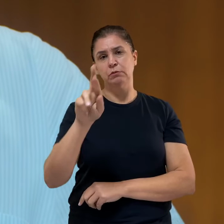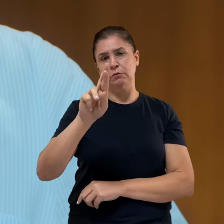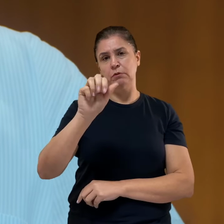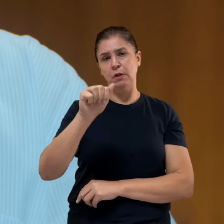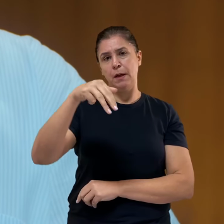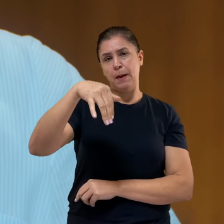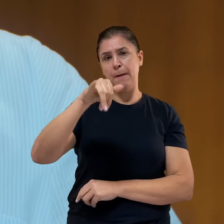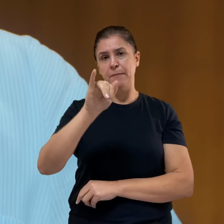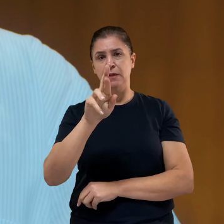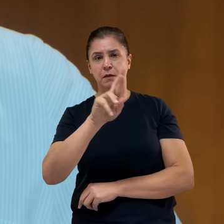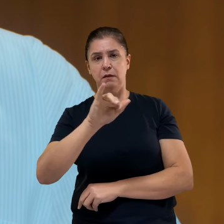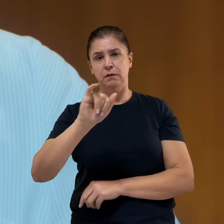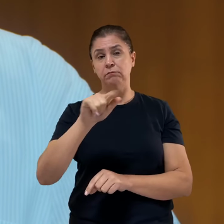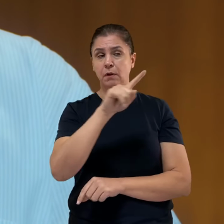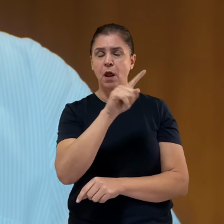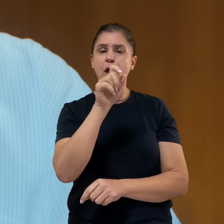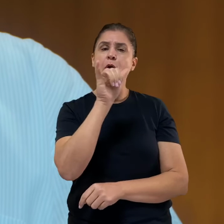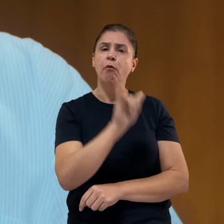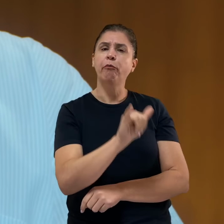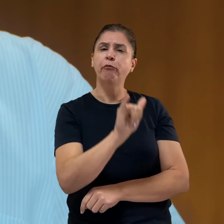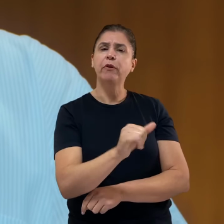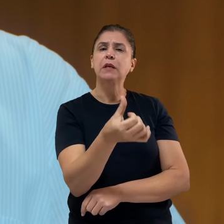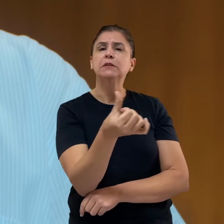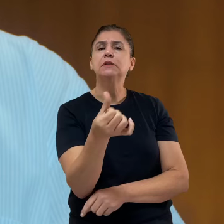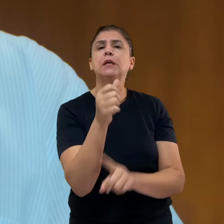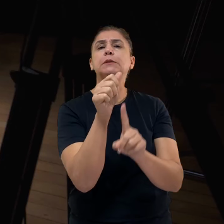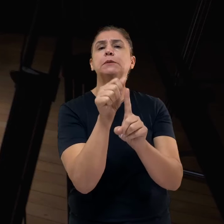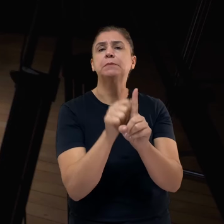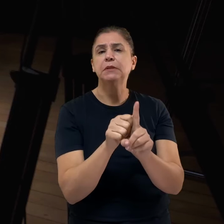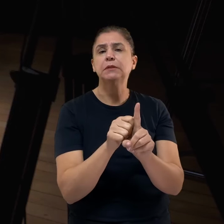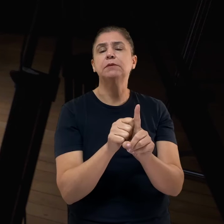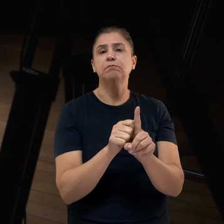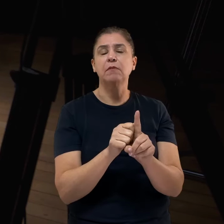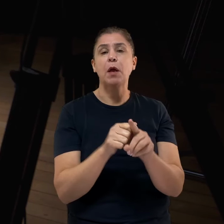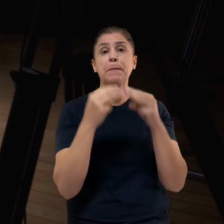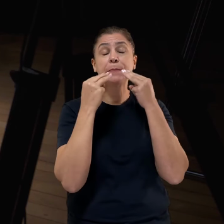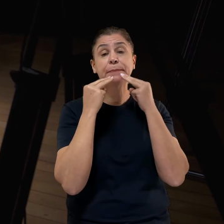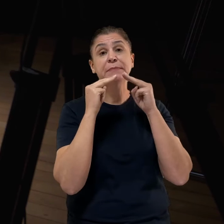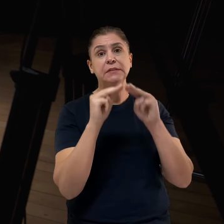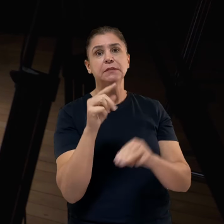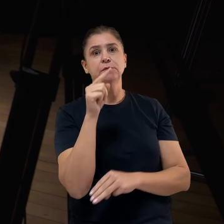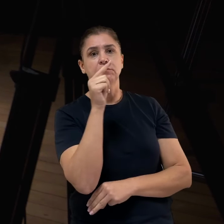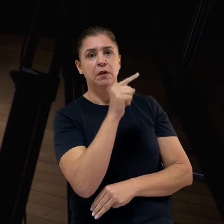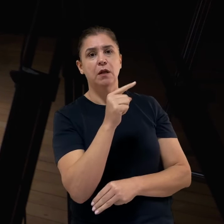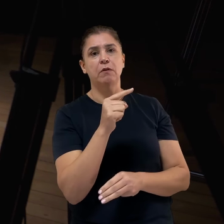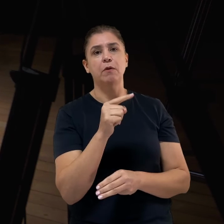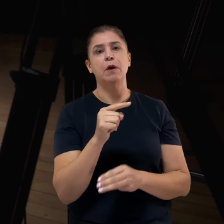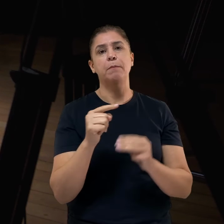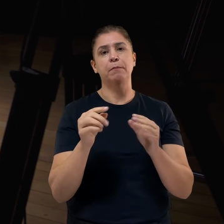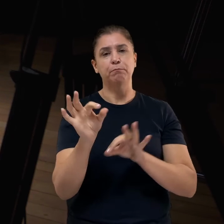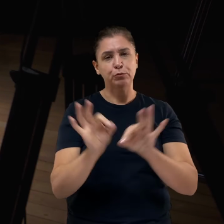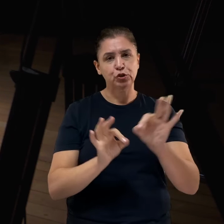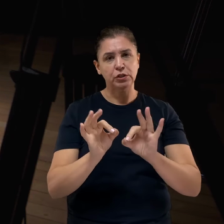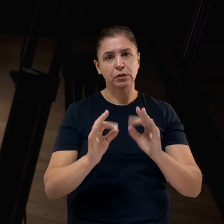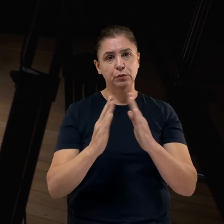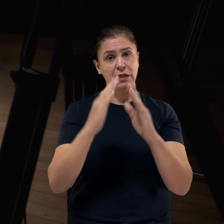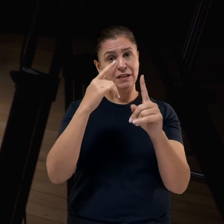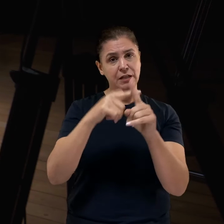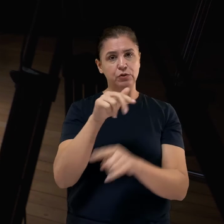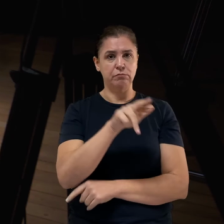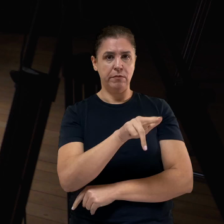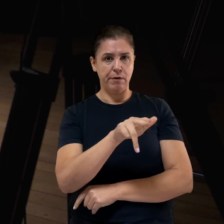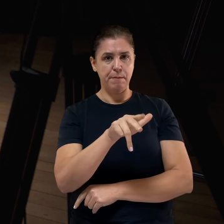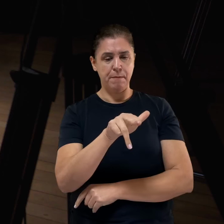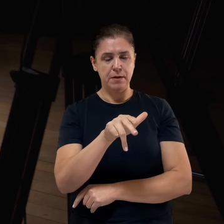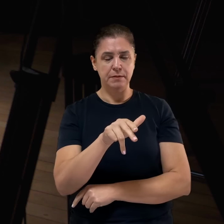E lá fiquei seis meses na cidade de Corumbiara. Foi na missão, na parceria do projeto Igrejas Irmãs. Exatamente. Maringá